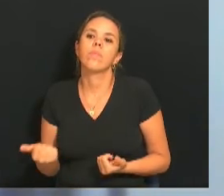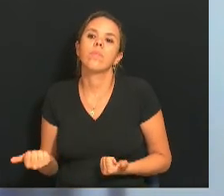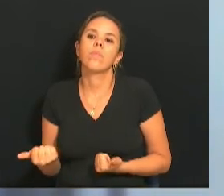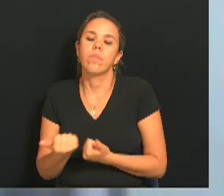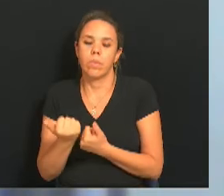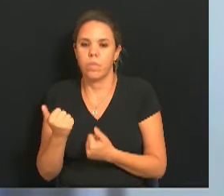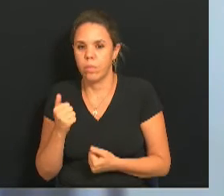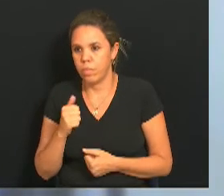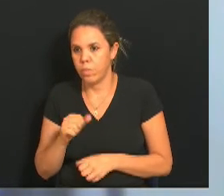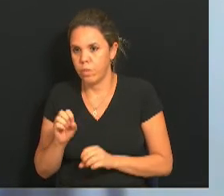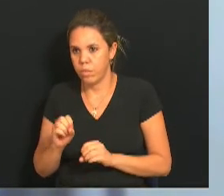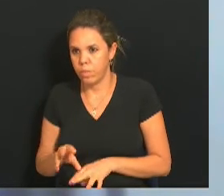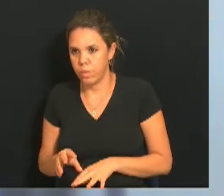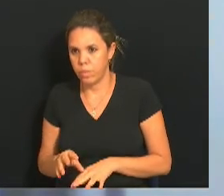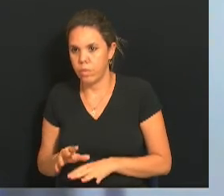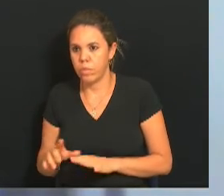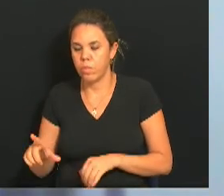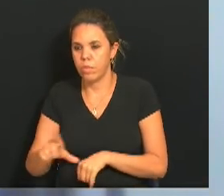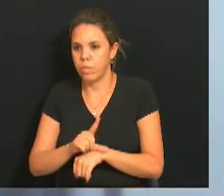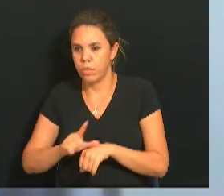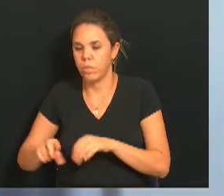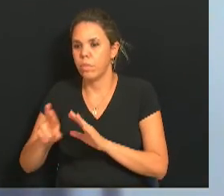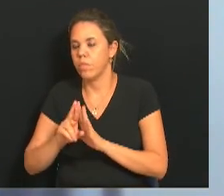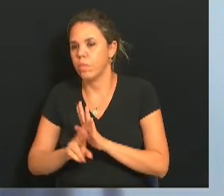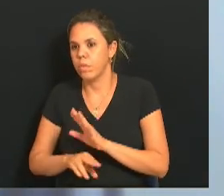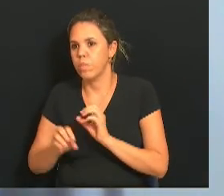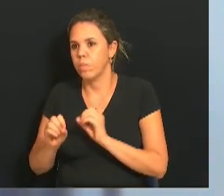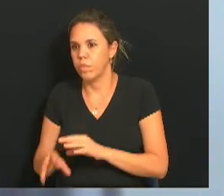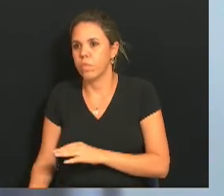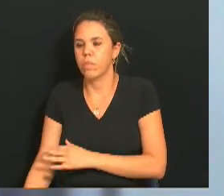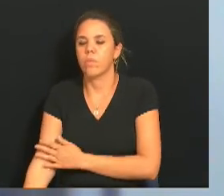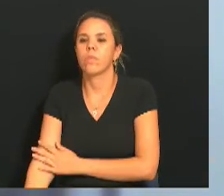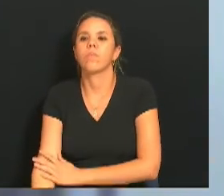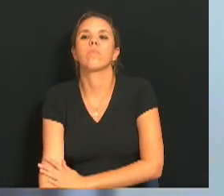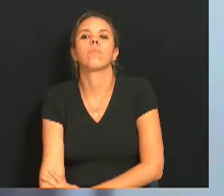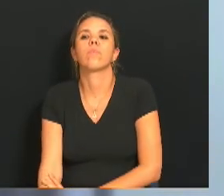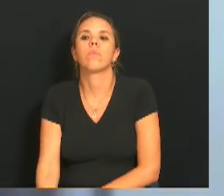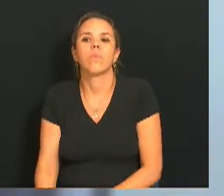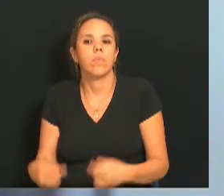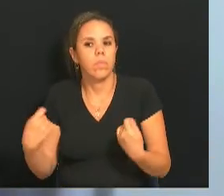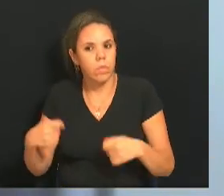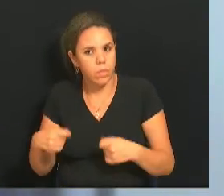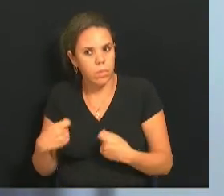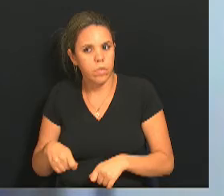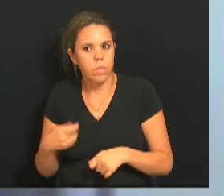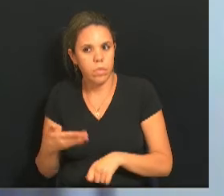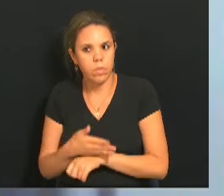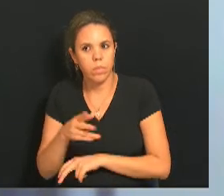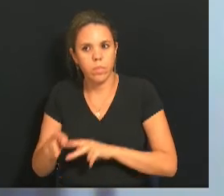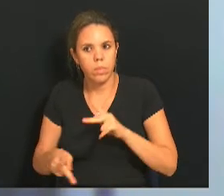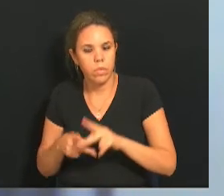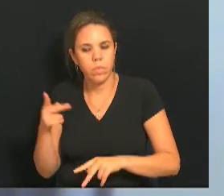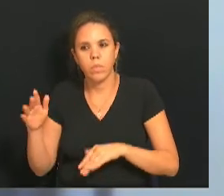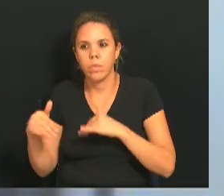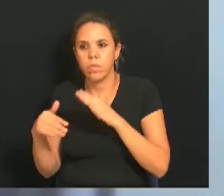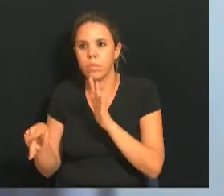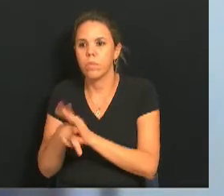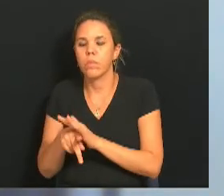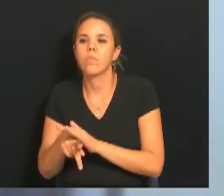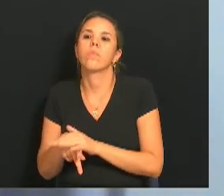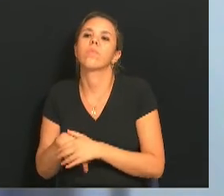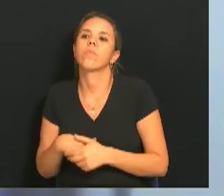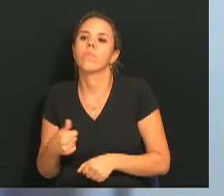que é a Assessoria de Legislação e Normas Educacionais, que é uma assessoria que precisa ser composta exclusivamente por supervisores de